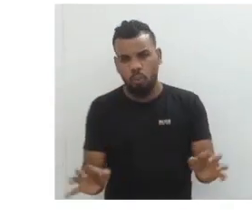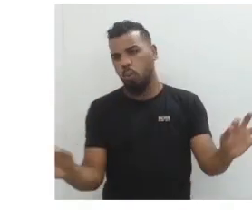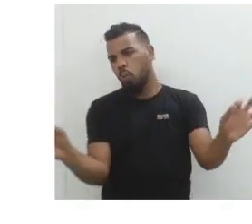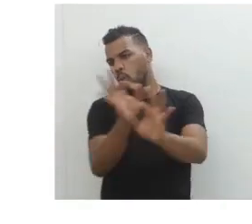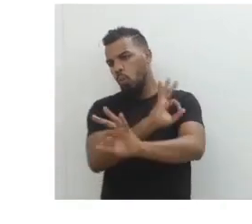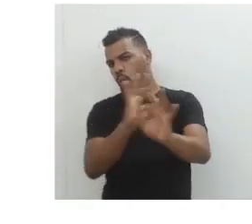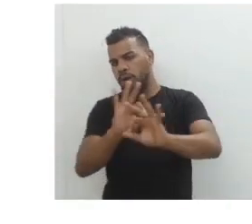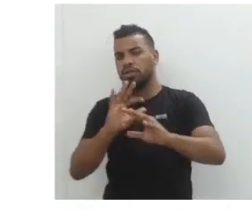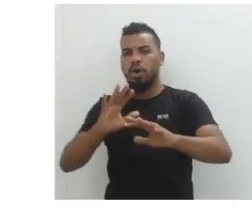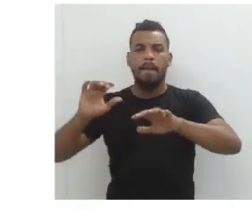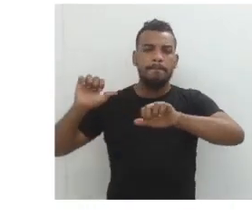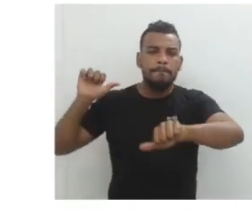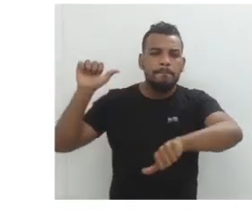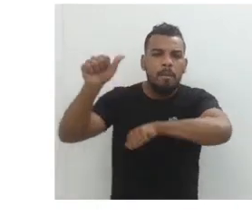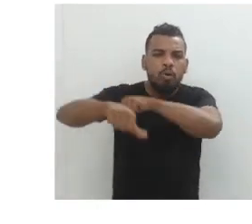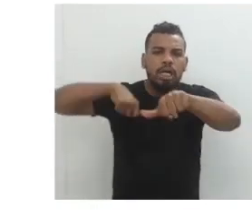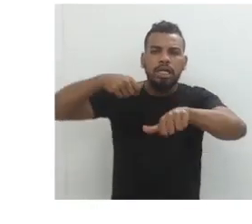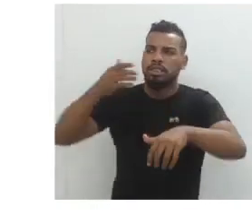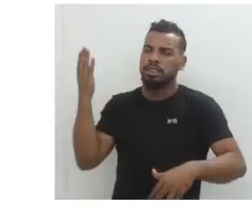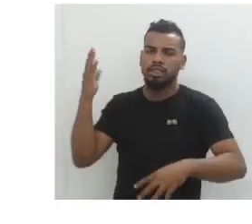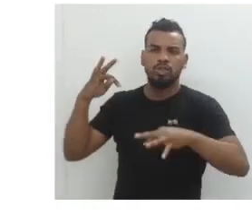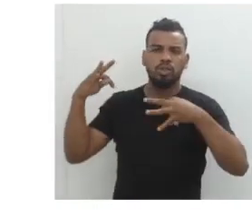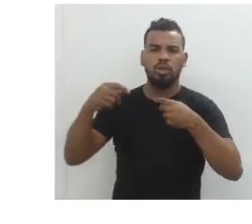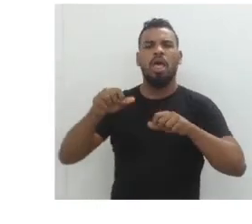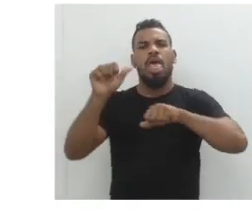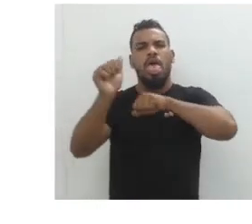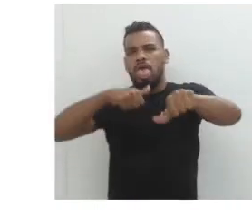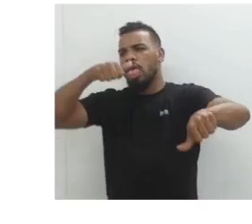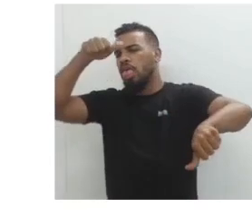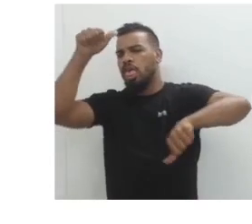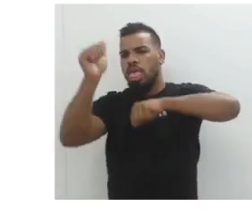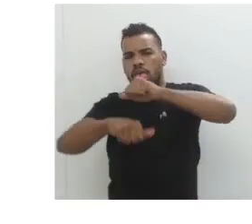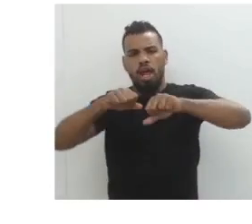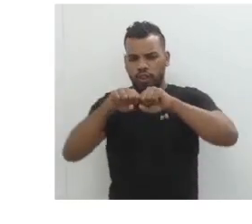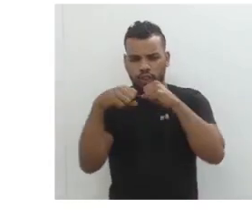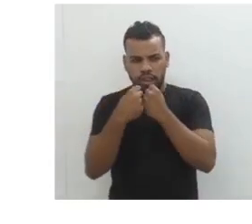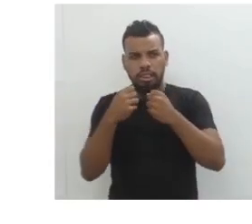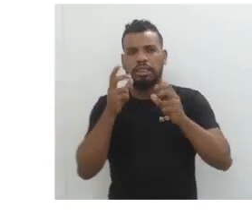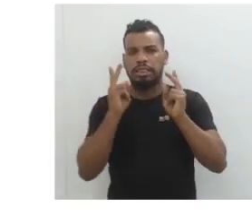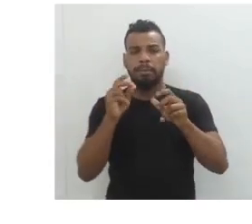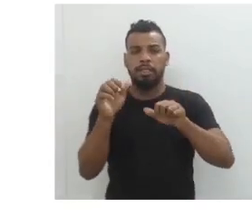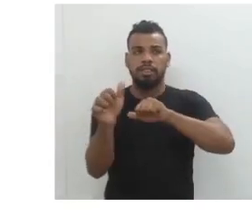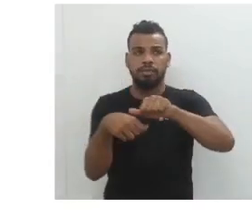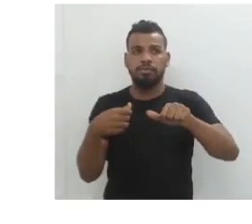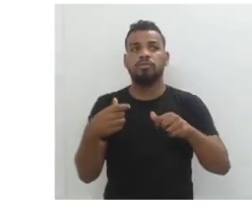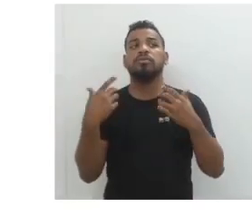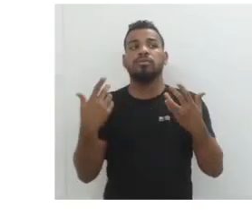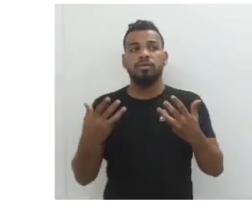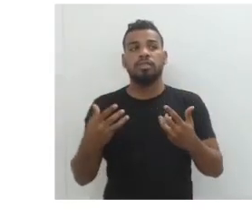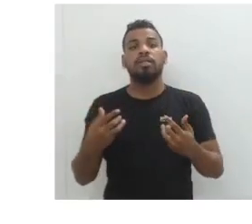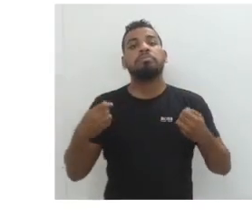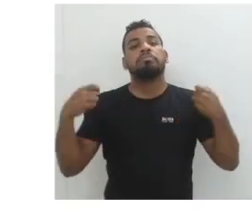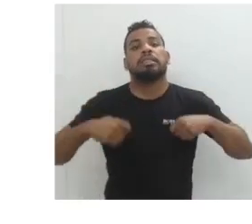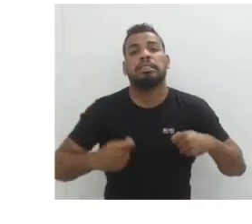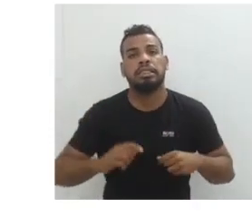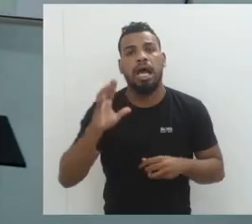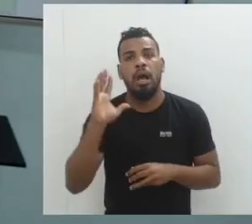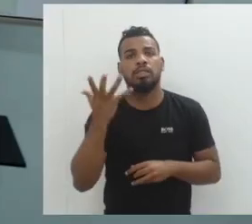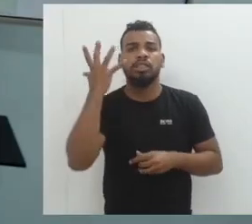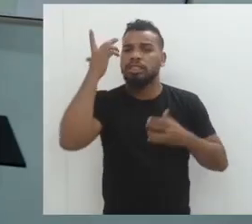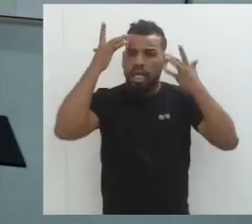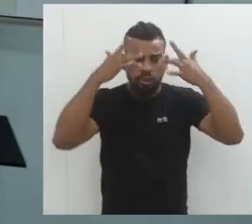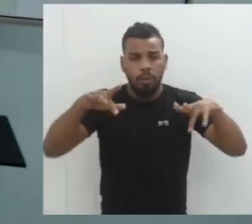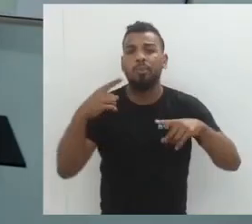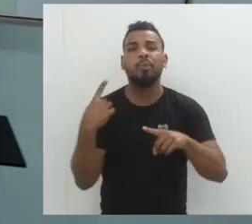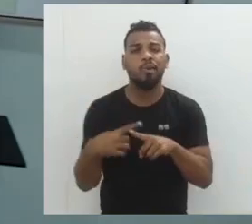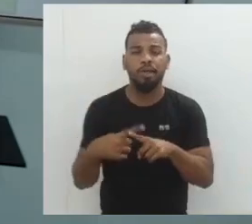todas essas mudanças radicais, né, que aconteciam na sociedade e teriam que acontecer naturalmente,